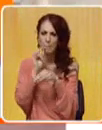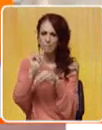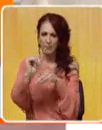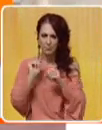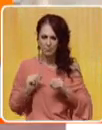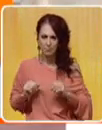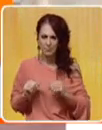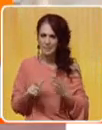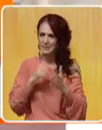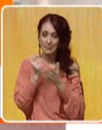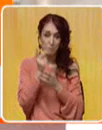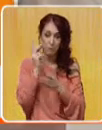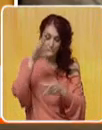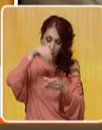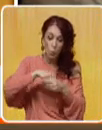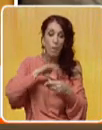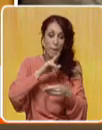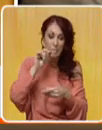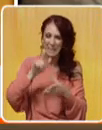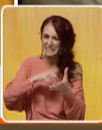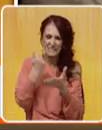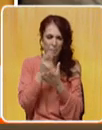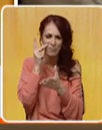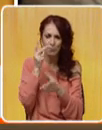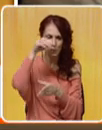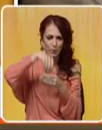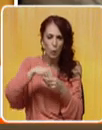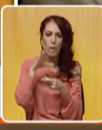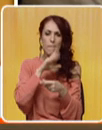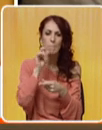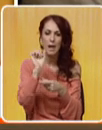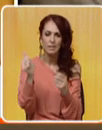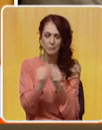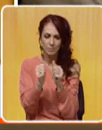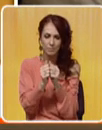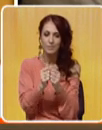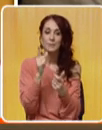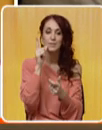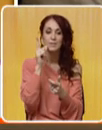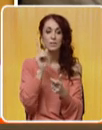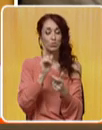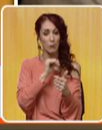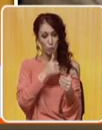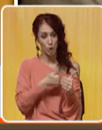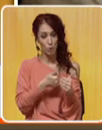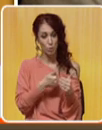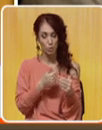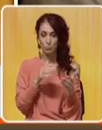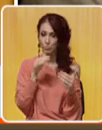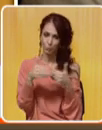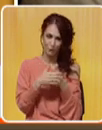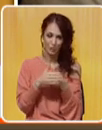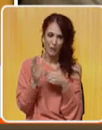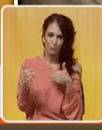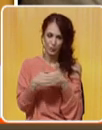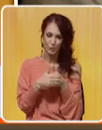pais Aliás sempre viveste com eles portanto verdade é verdade aqui estão o meu pai e minha mãe eu já não estou entre nós pois não não